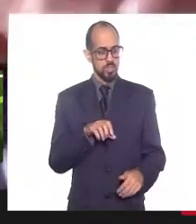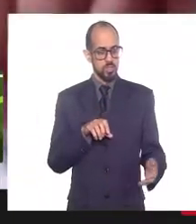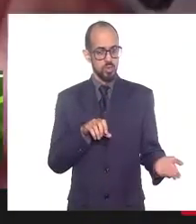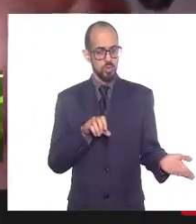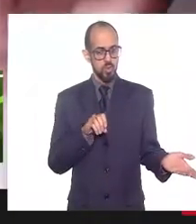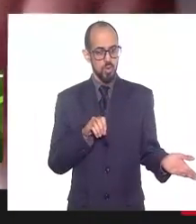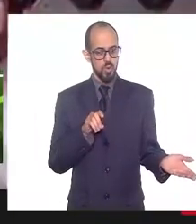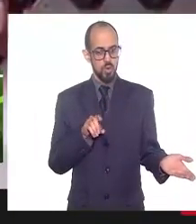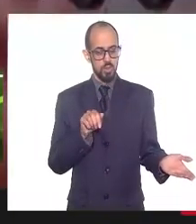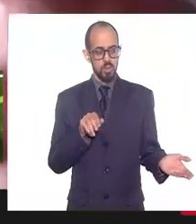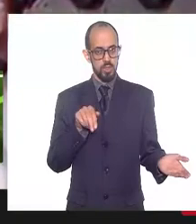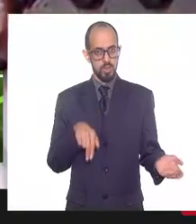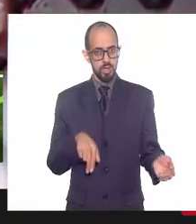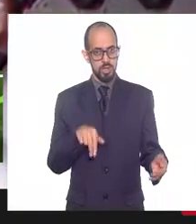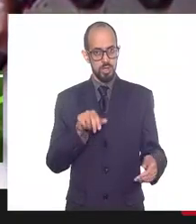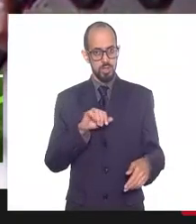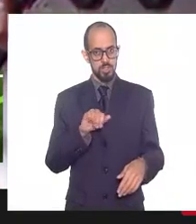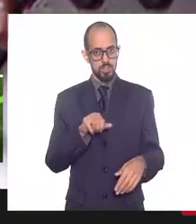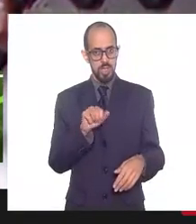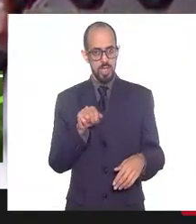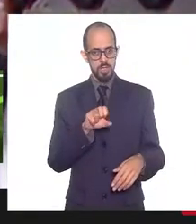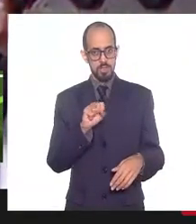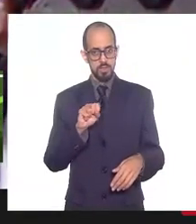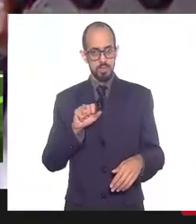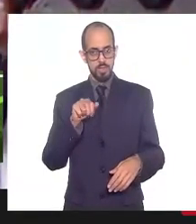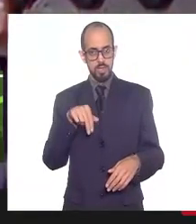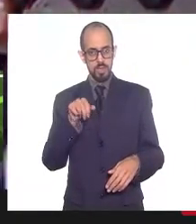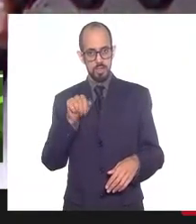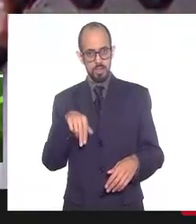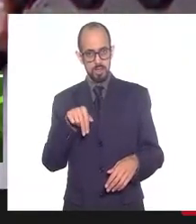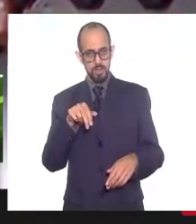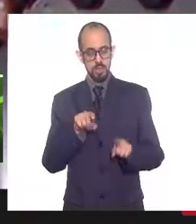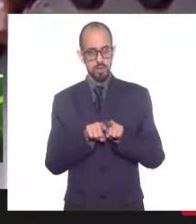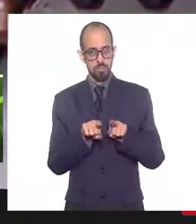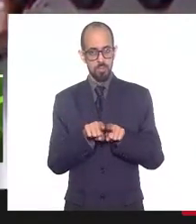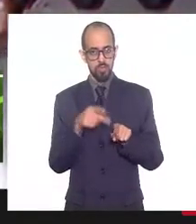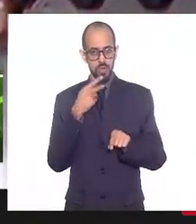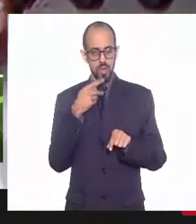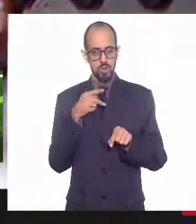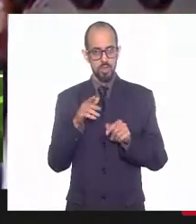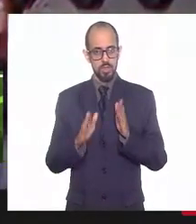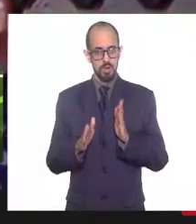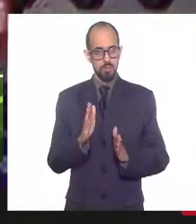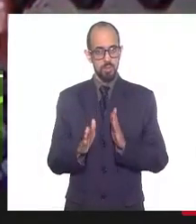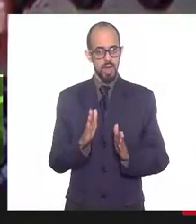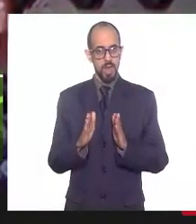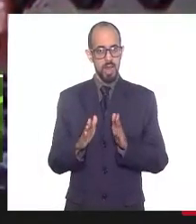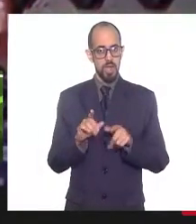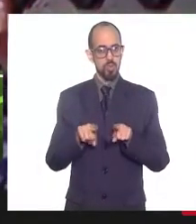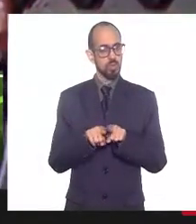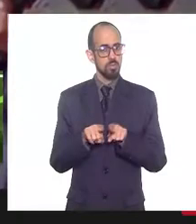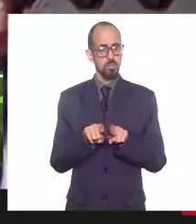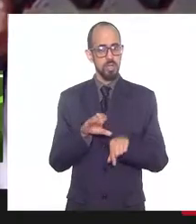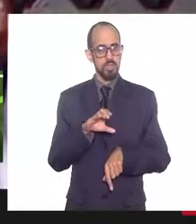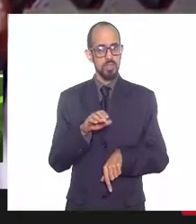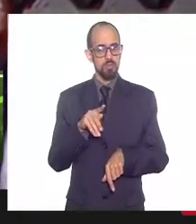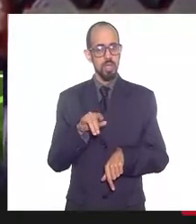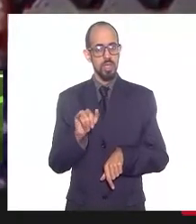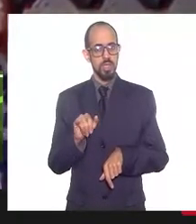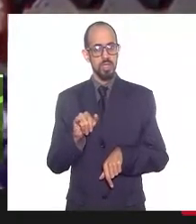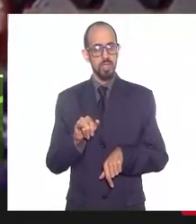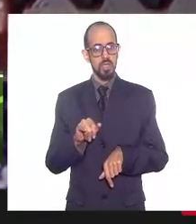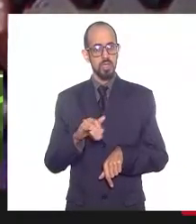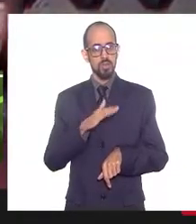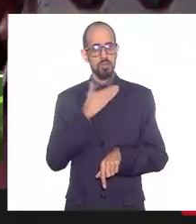Jassanã, fazendo inclusive um paralelo com o que a gente viu muito na CPI do feminicídio também, né? E Vossa